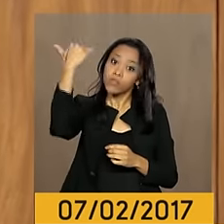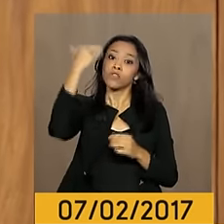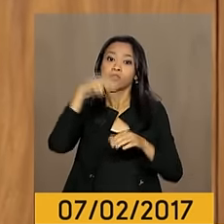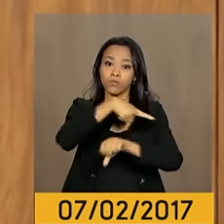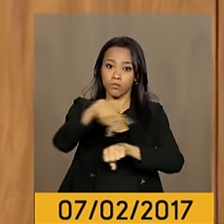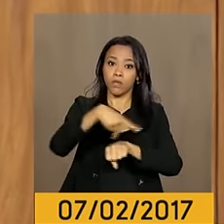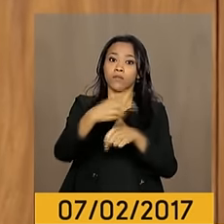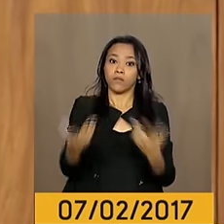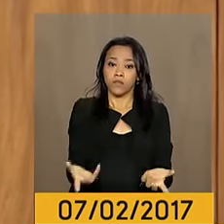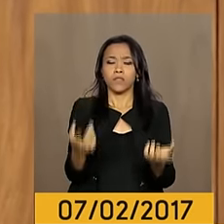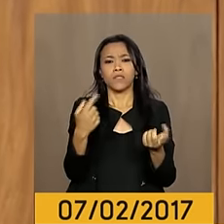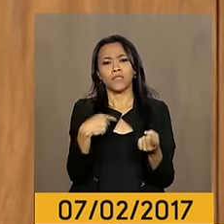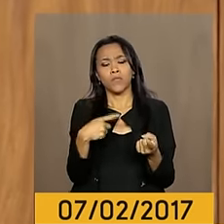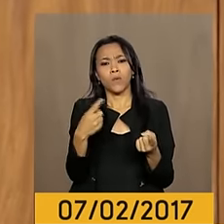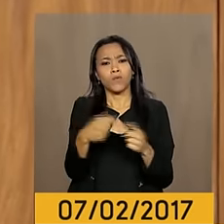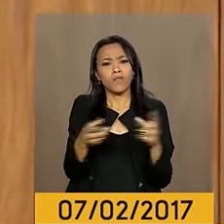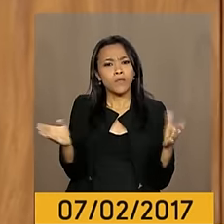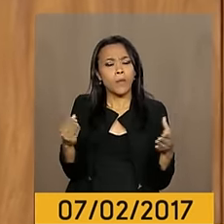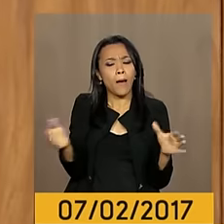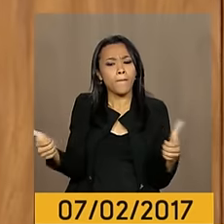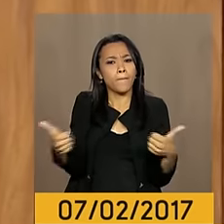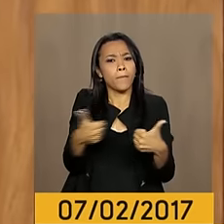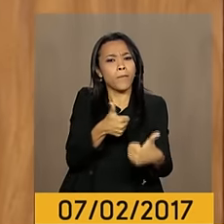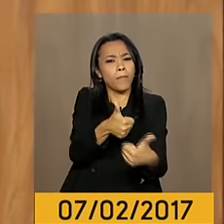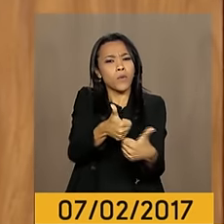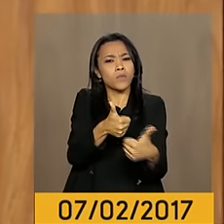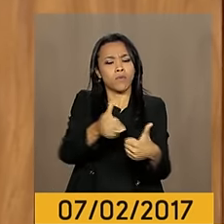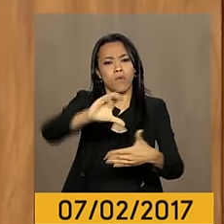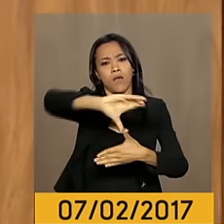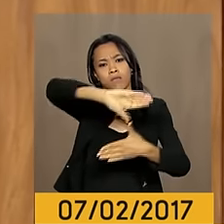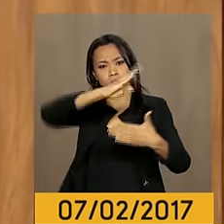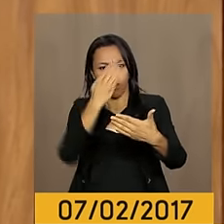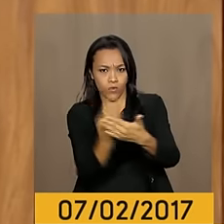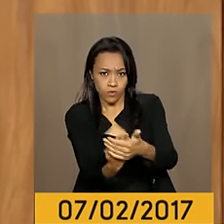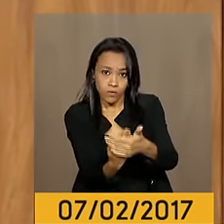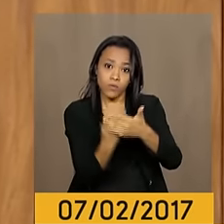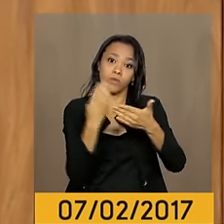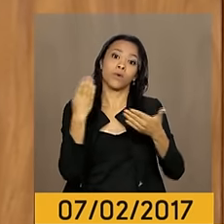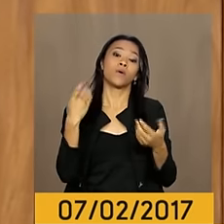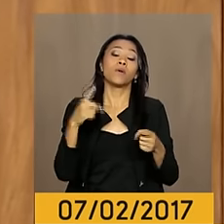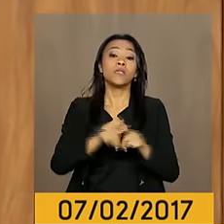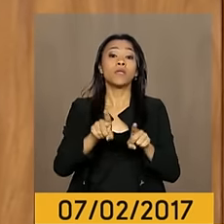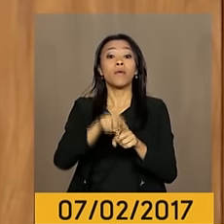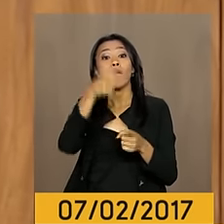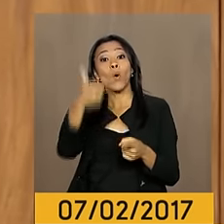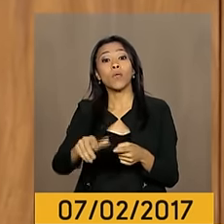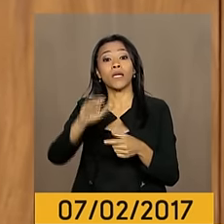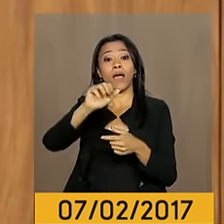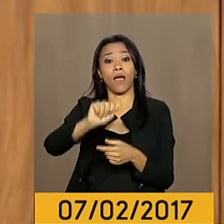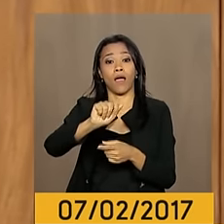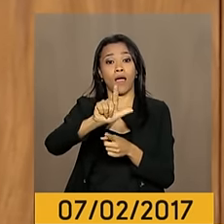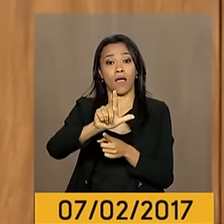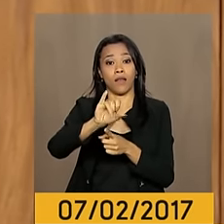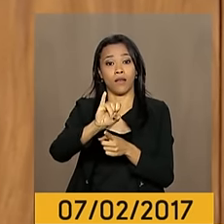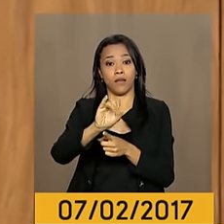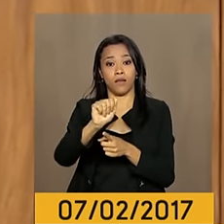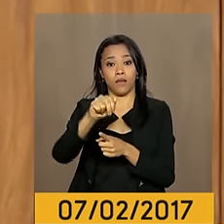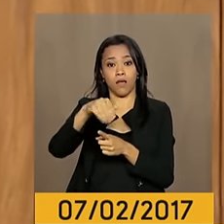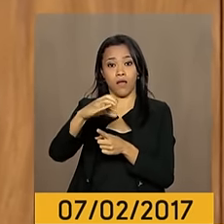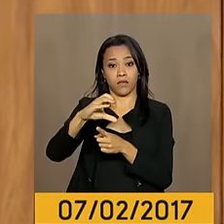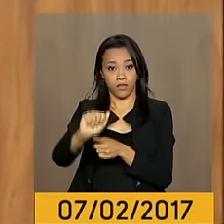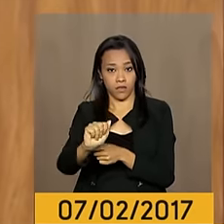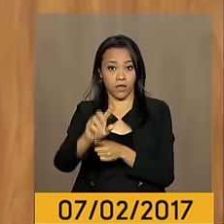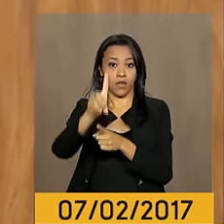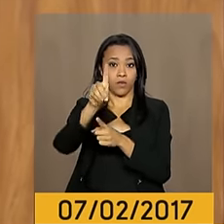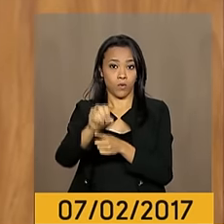uma relação mais próxima entre o mercul e aliança para o o Pacífico e foi assim